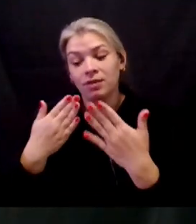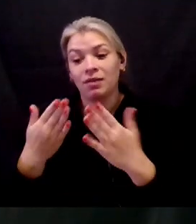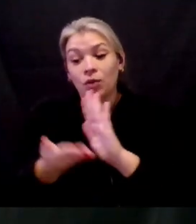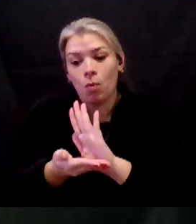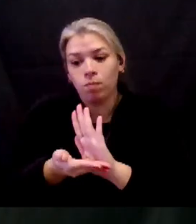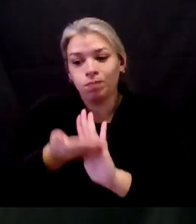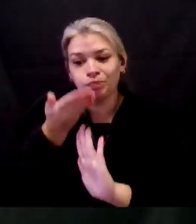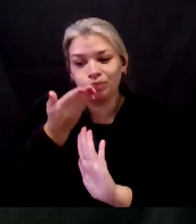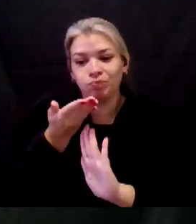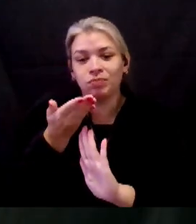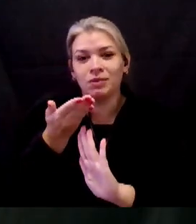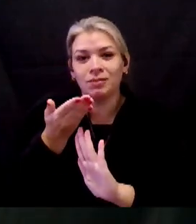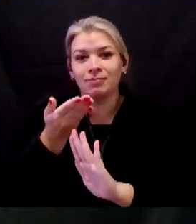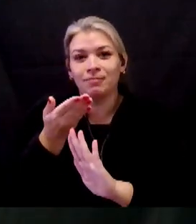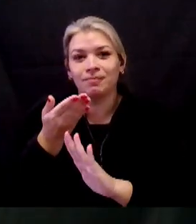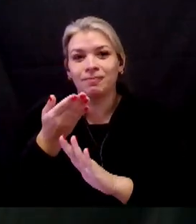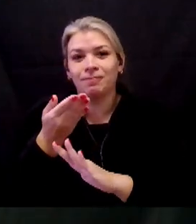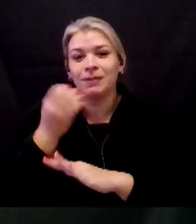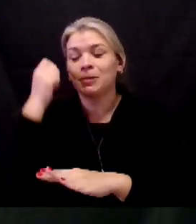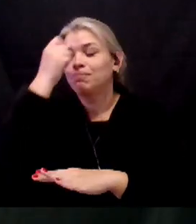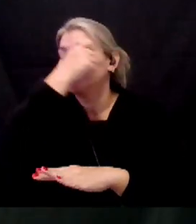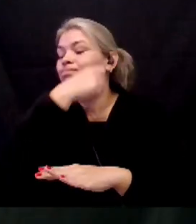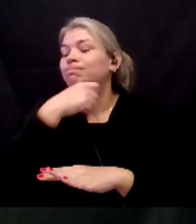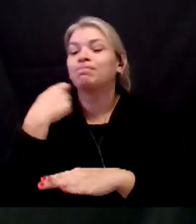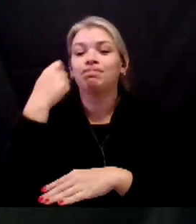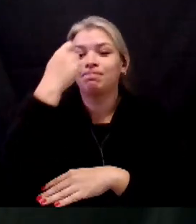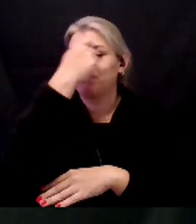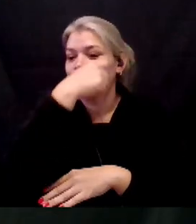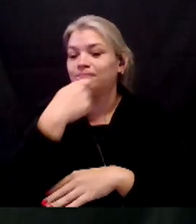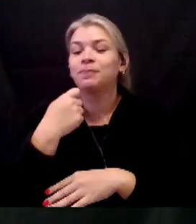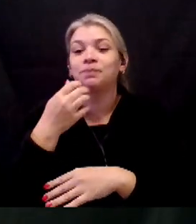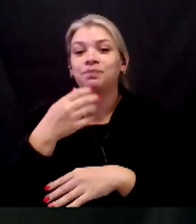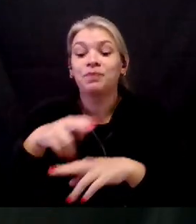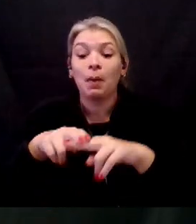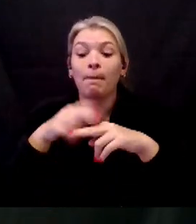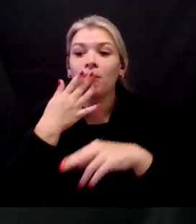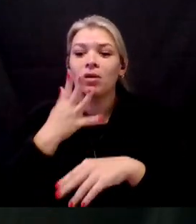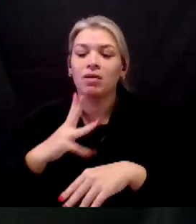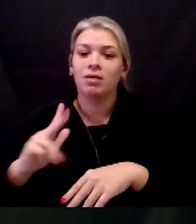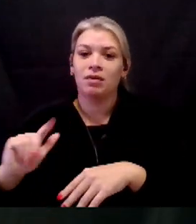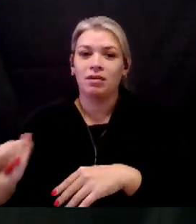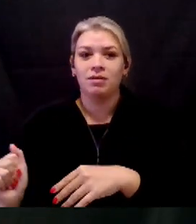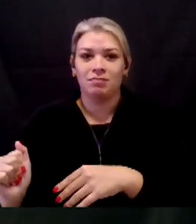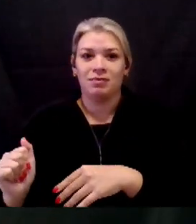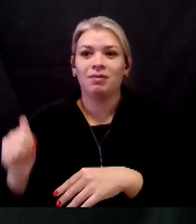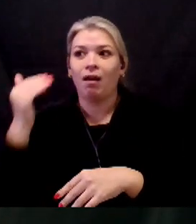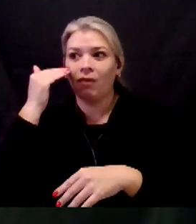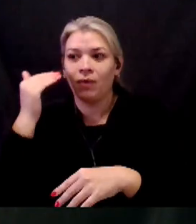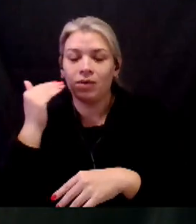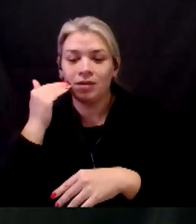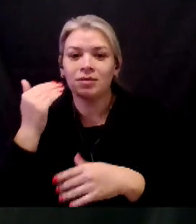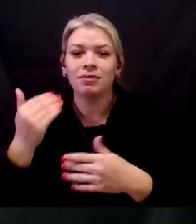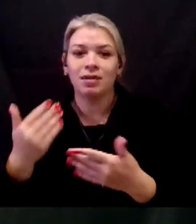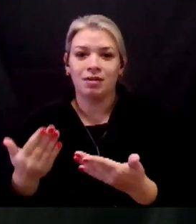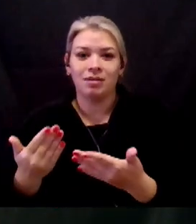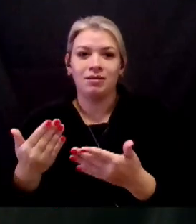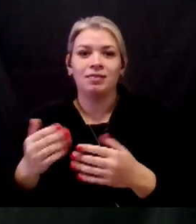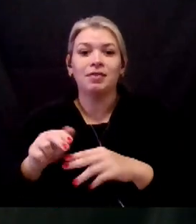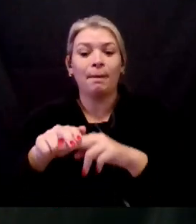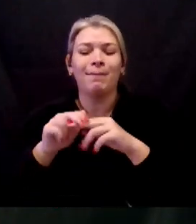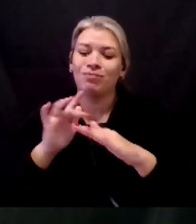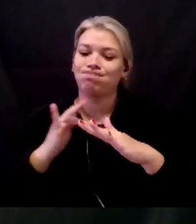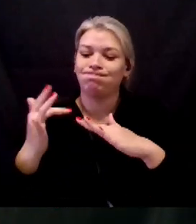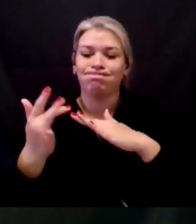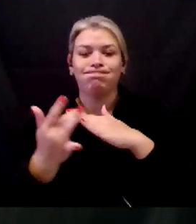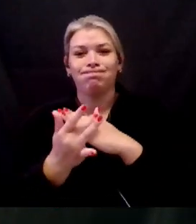do skincare por crianças e jovens mediante a rede social, a influência